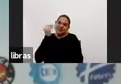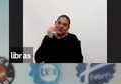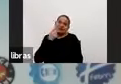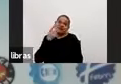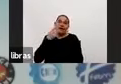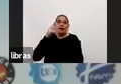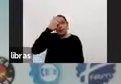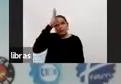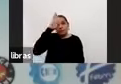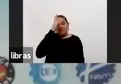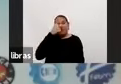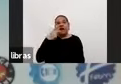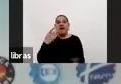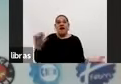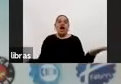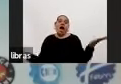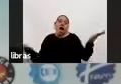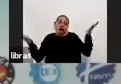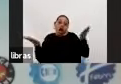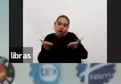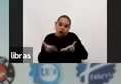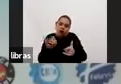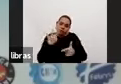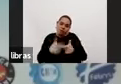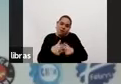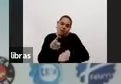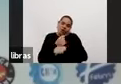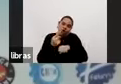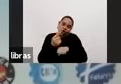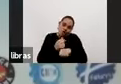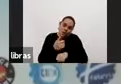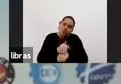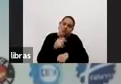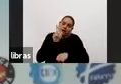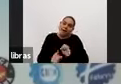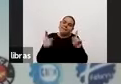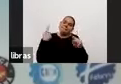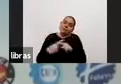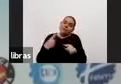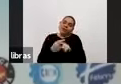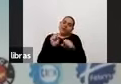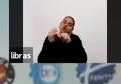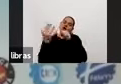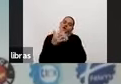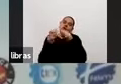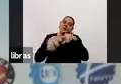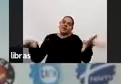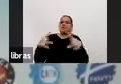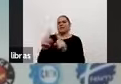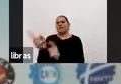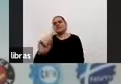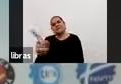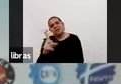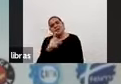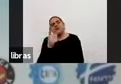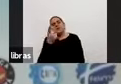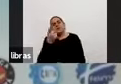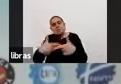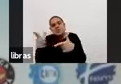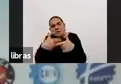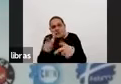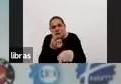é agora, em função da pandemia, mas nós sabemos que a crise econômica vinha muito antes da pandemia, ela